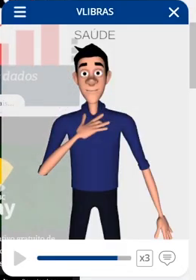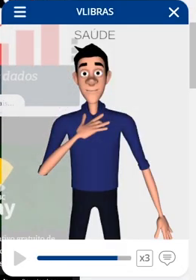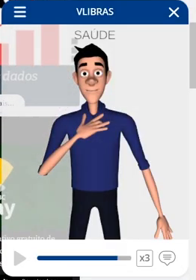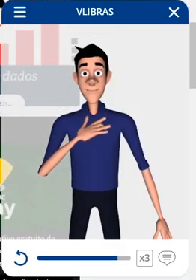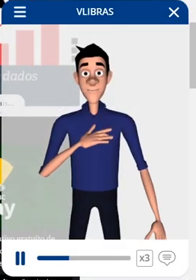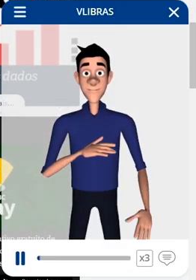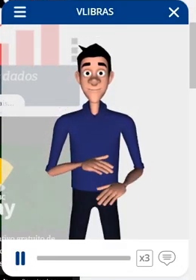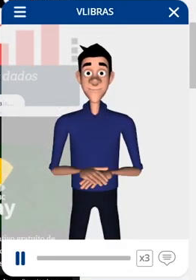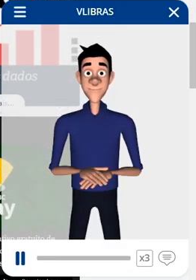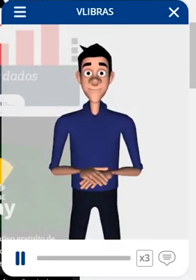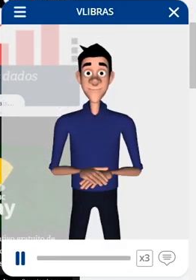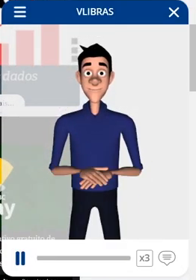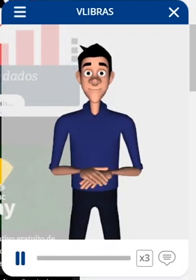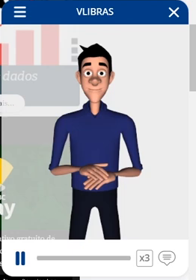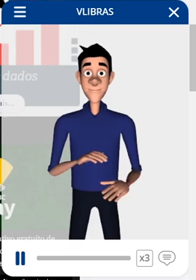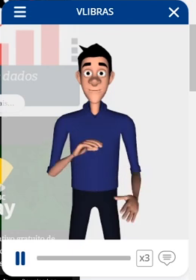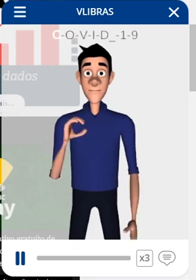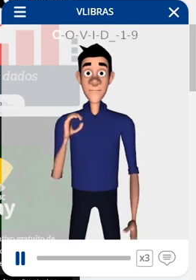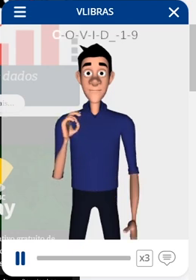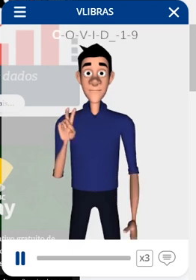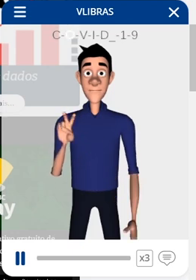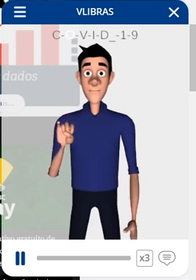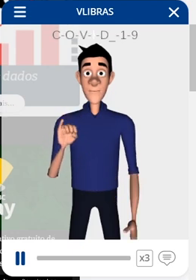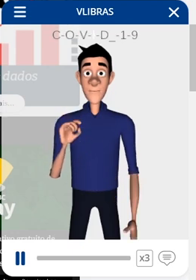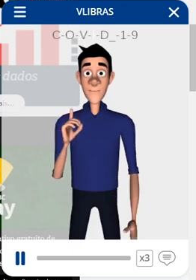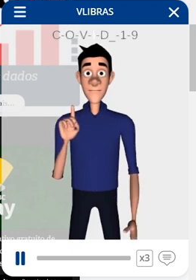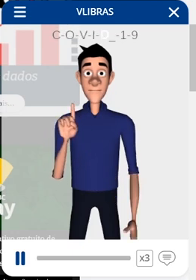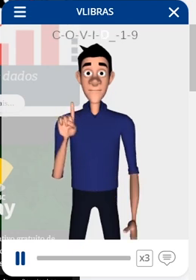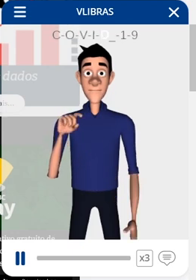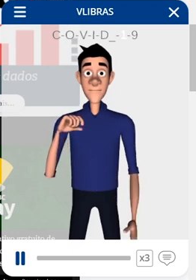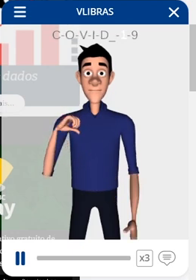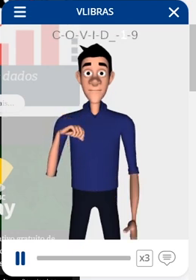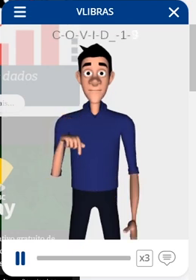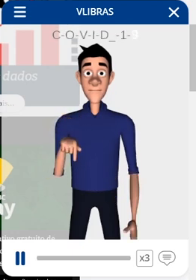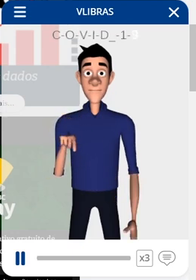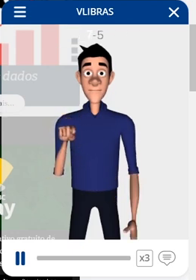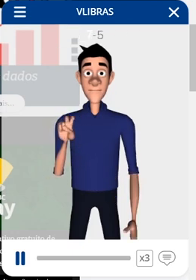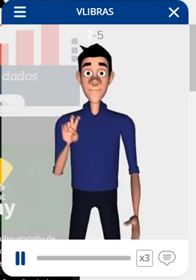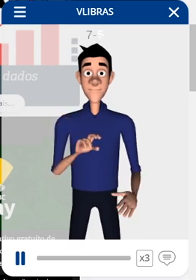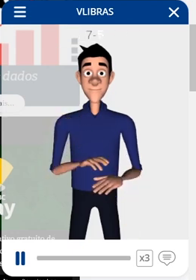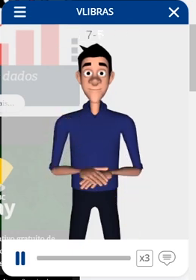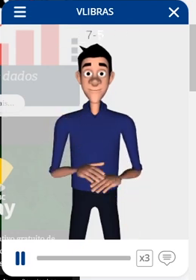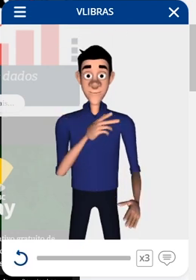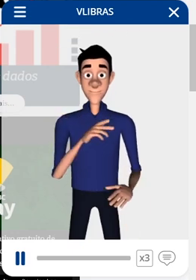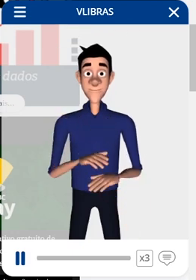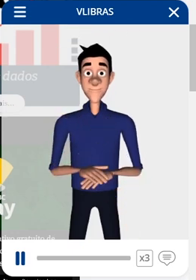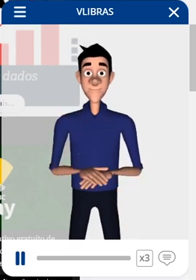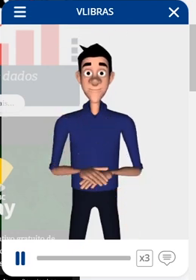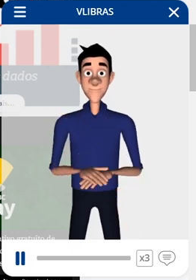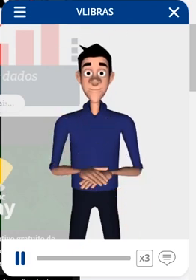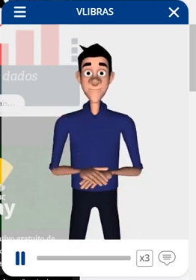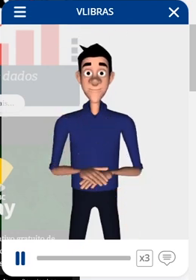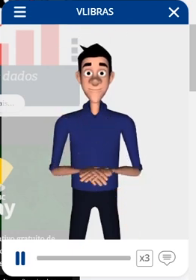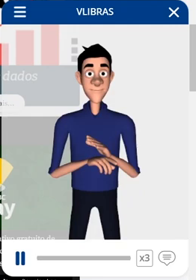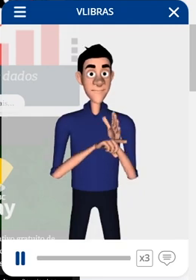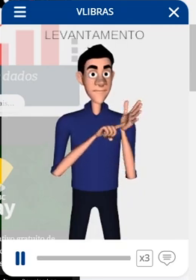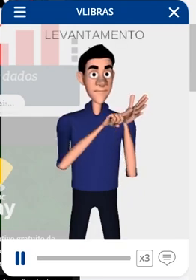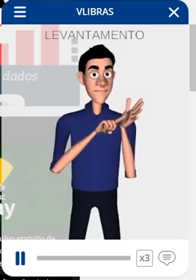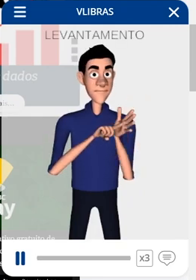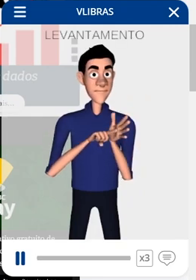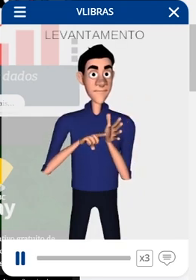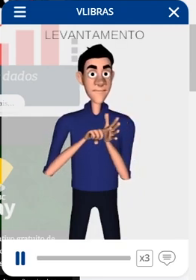conteúdo da agência vai ser possível de ser interpretado em libras. Basta você clicar no texto e ele